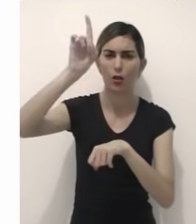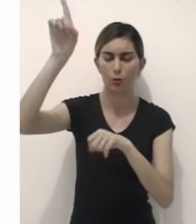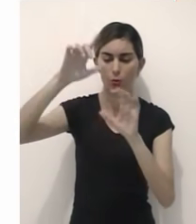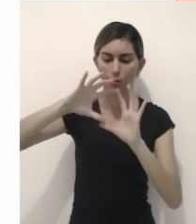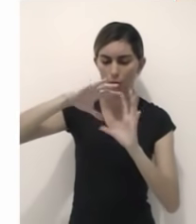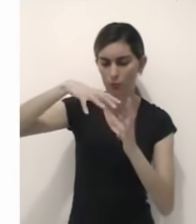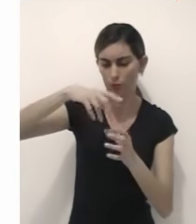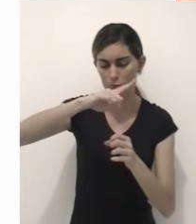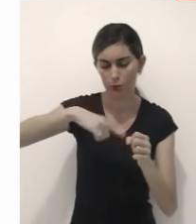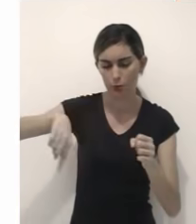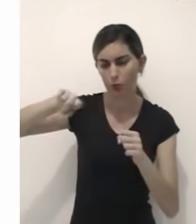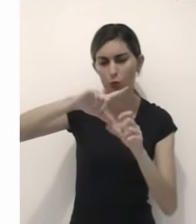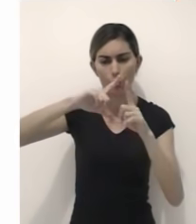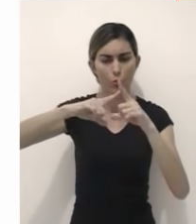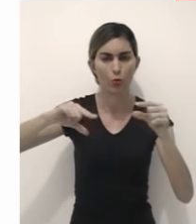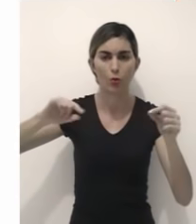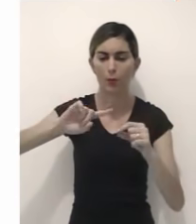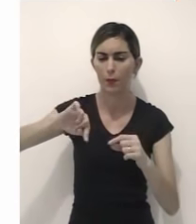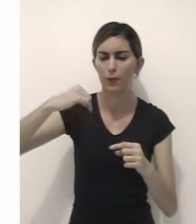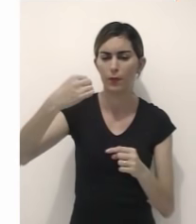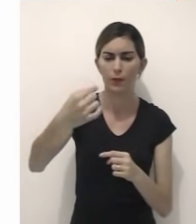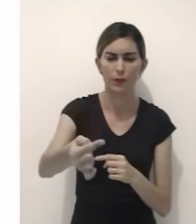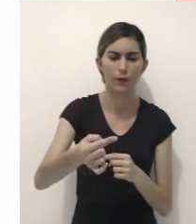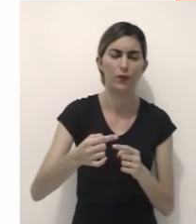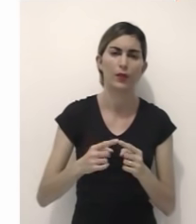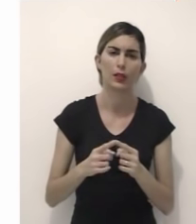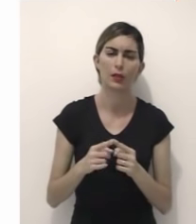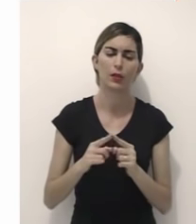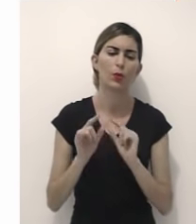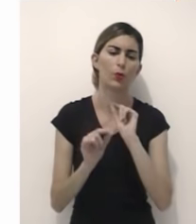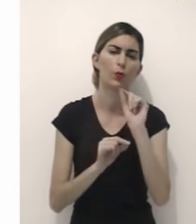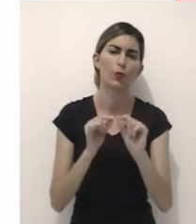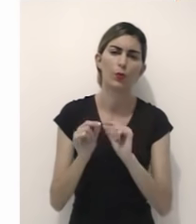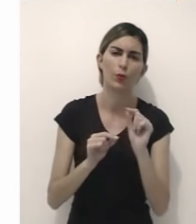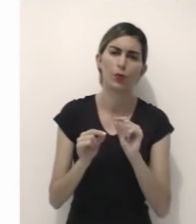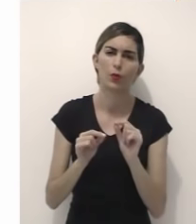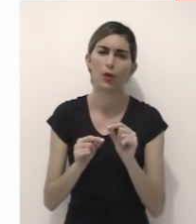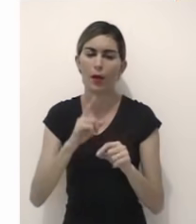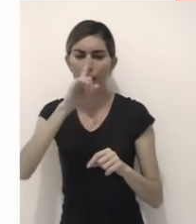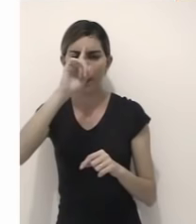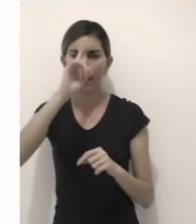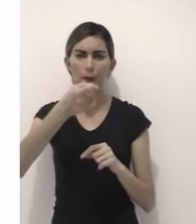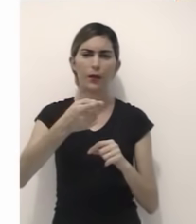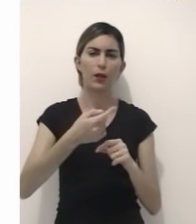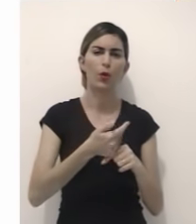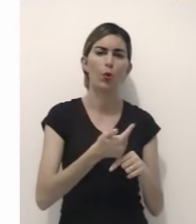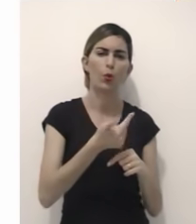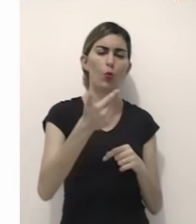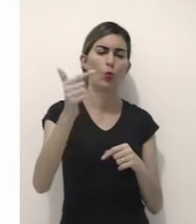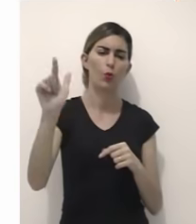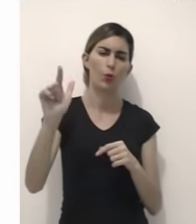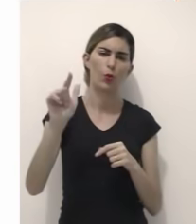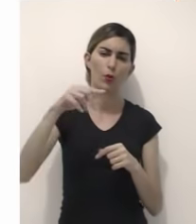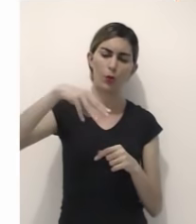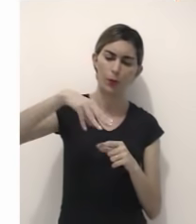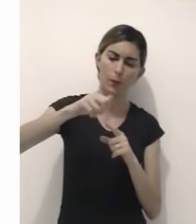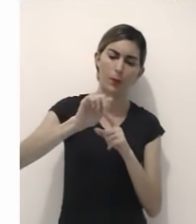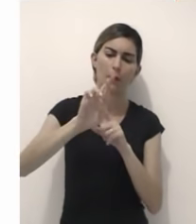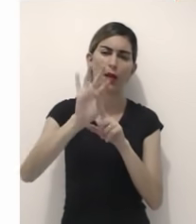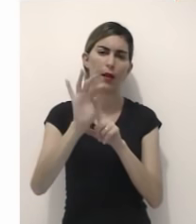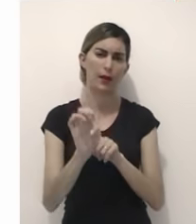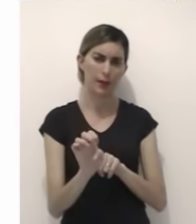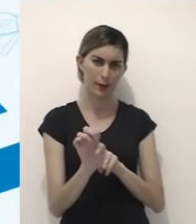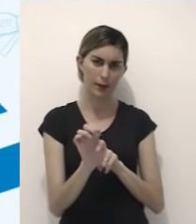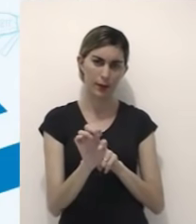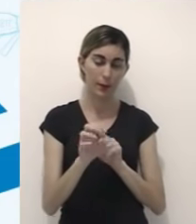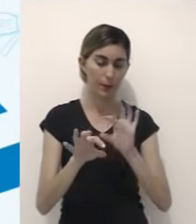Lua e ao redor dela para dar o próximo passo gigante: enviar astronautas para